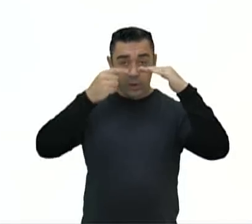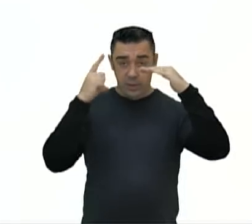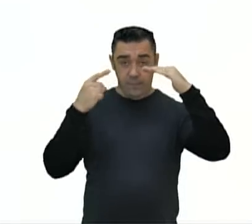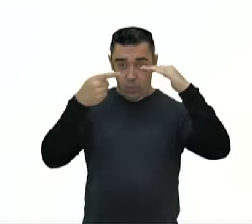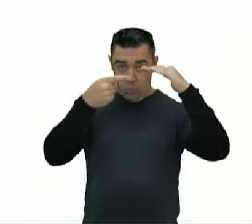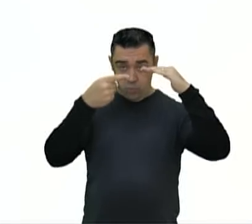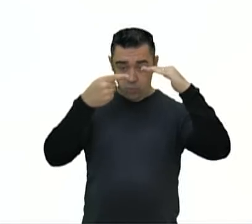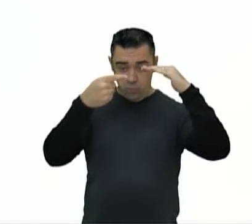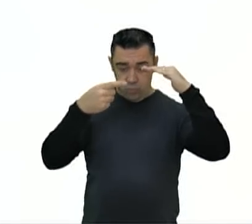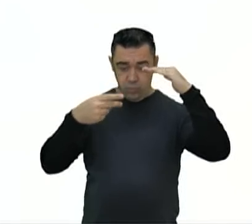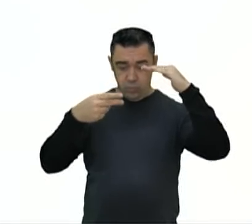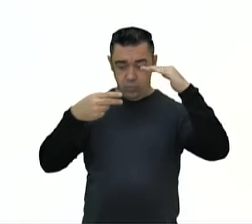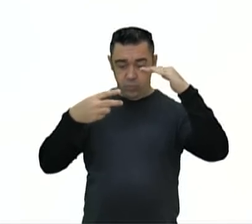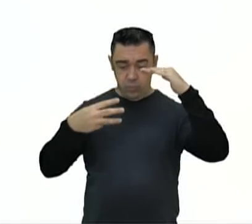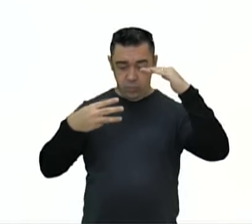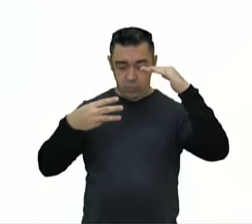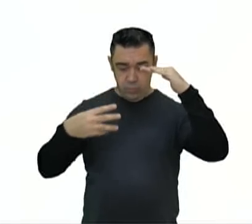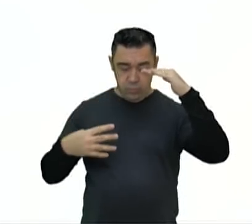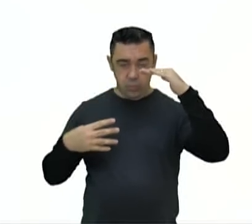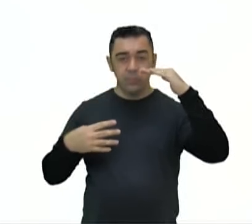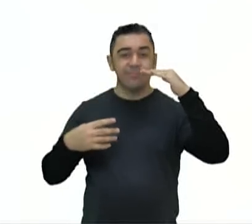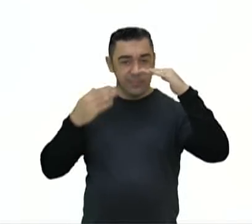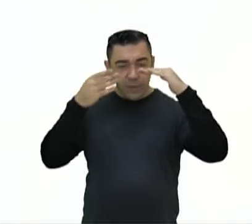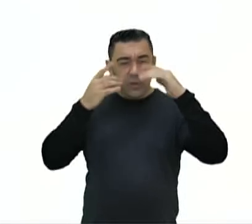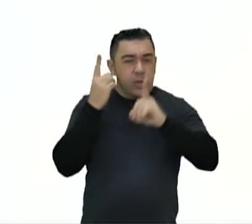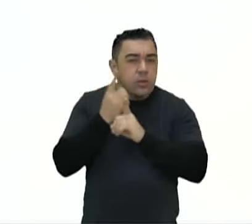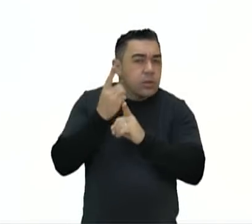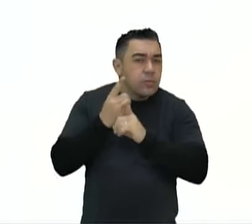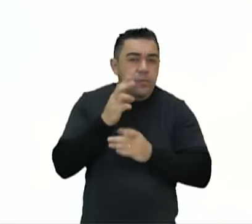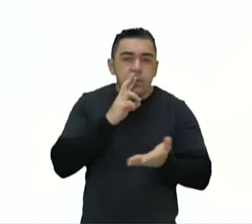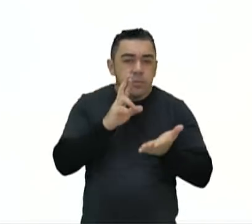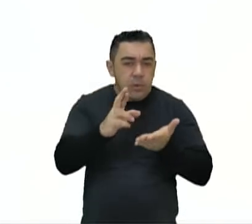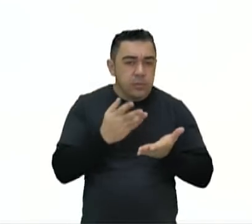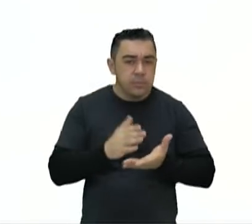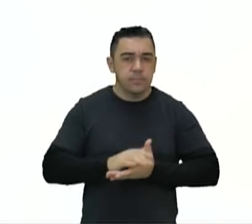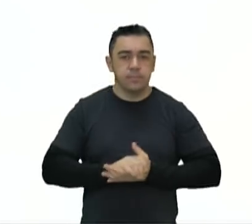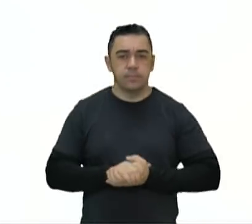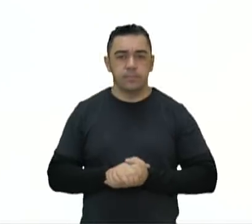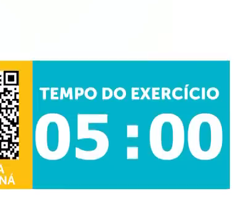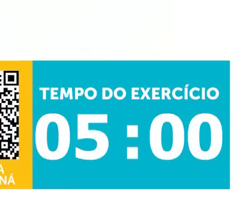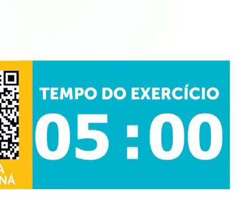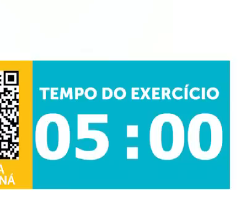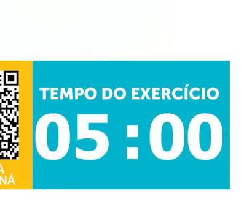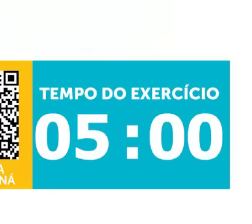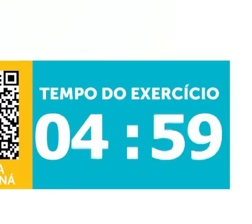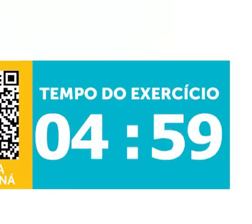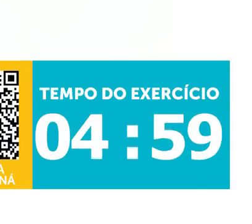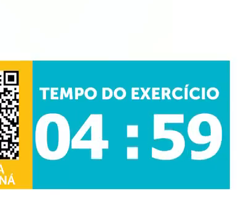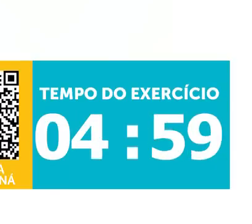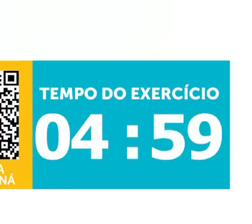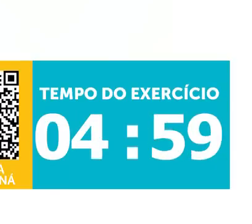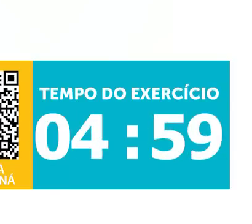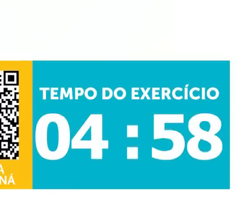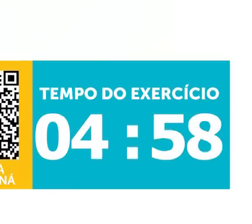quantos metros? Tente identificar nessa atividade. Tempo.